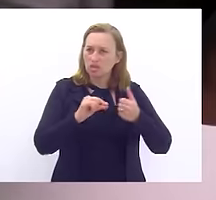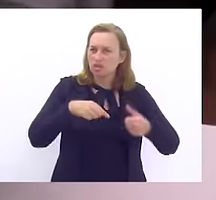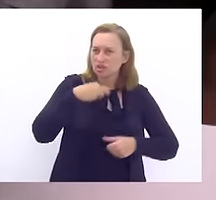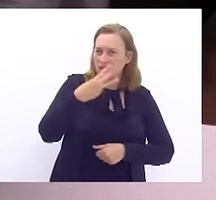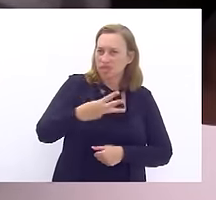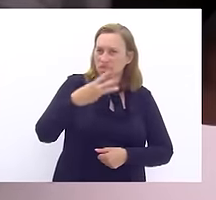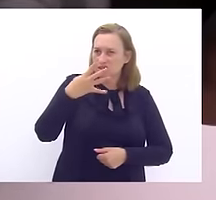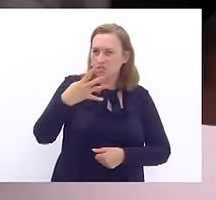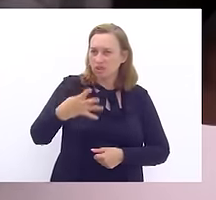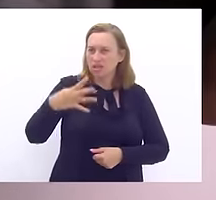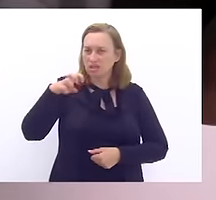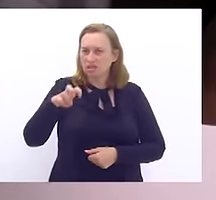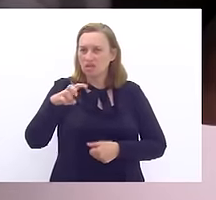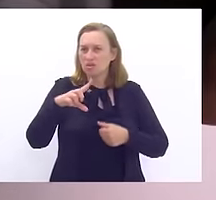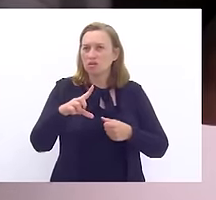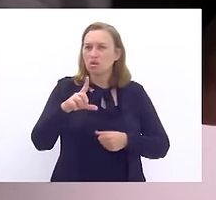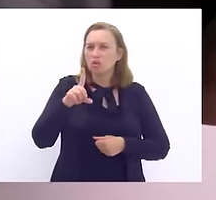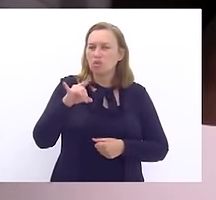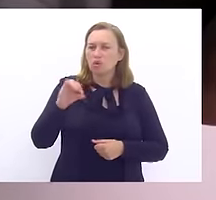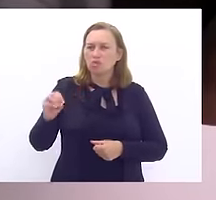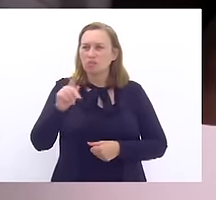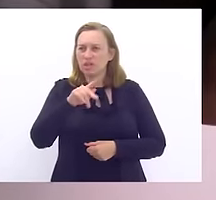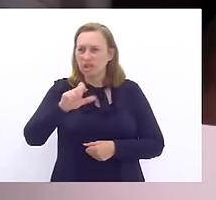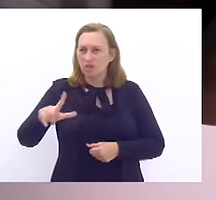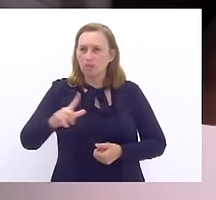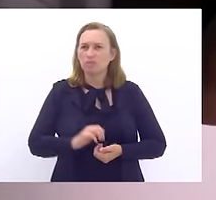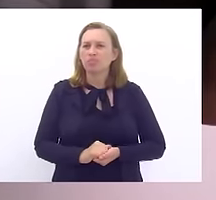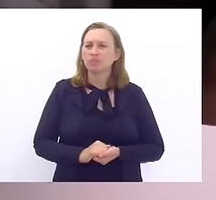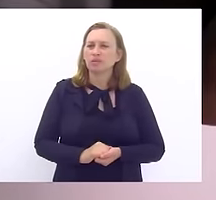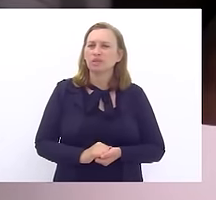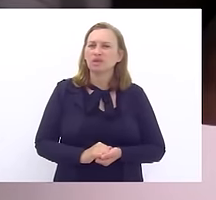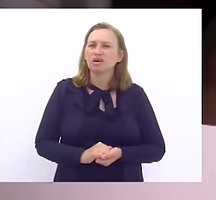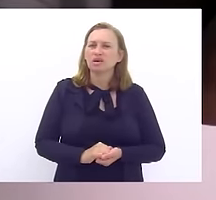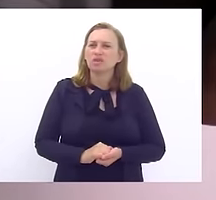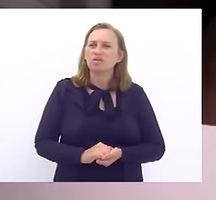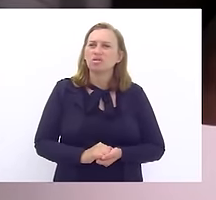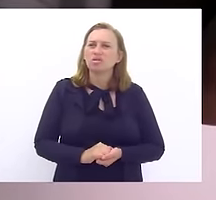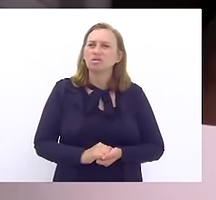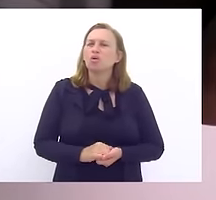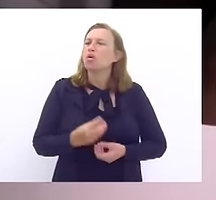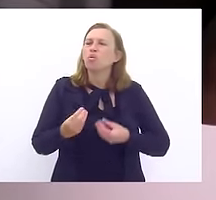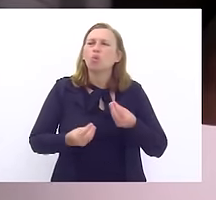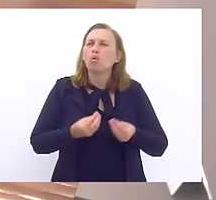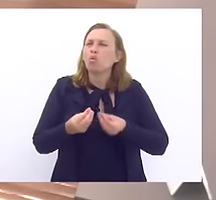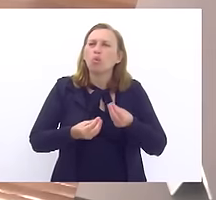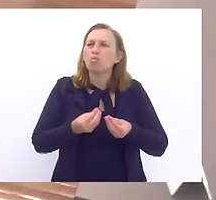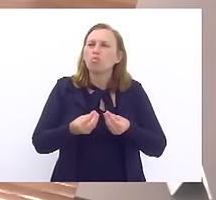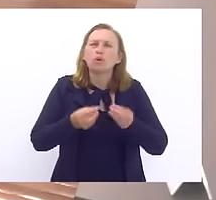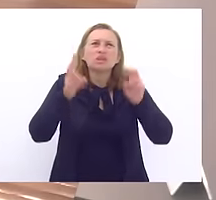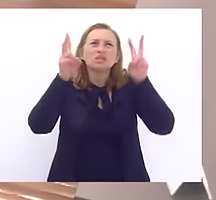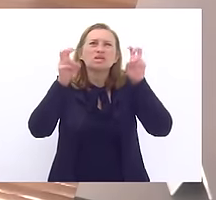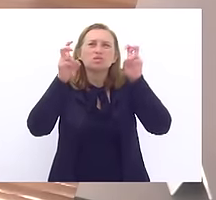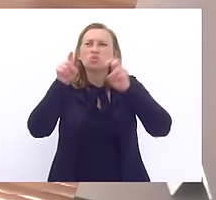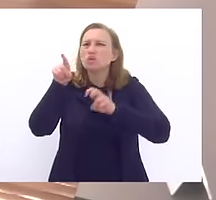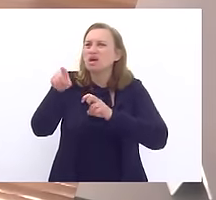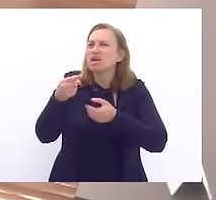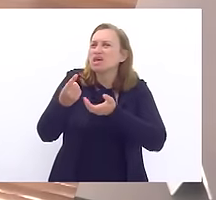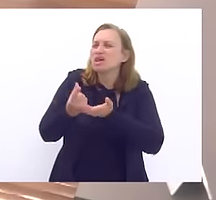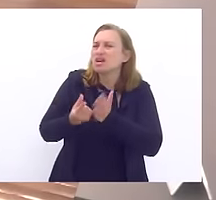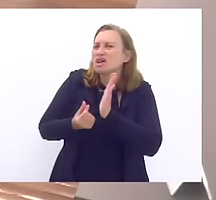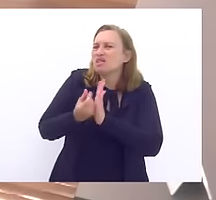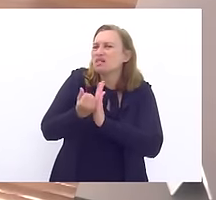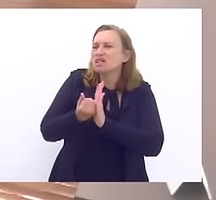penal tá o Como se dá essa questão financeira